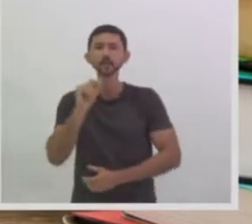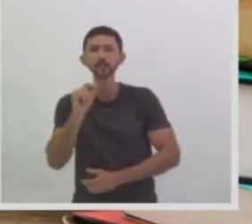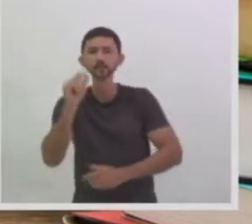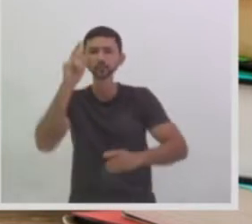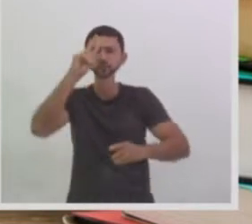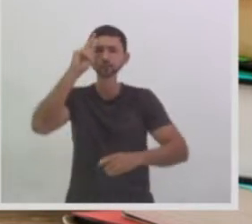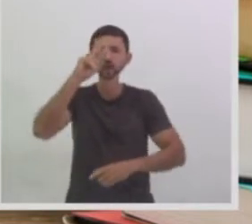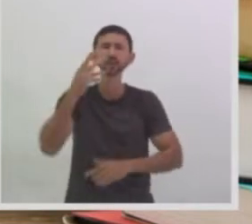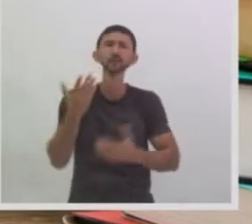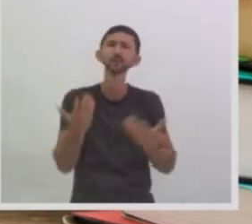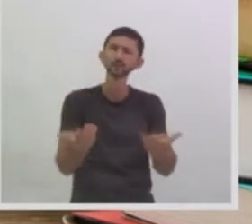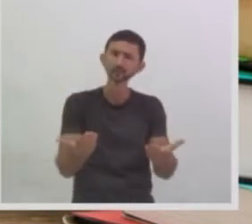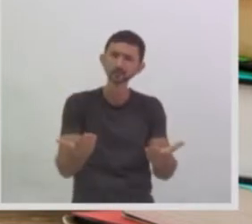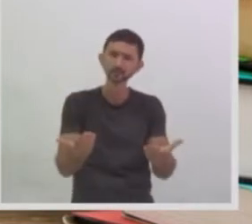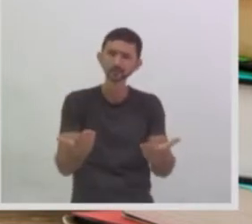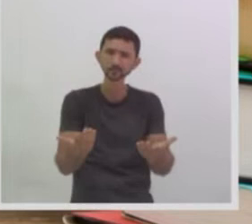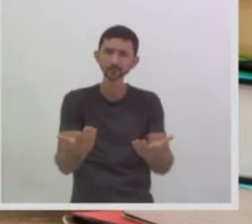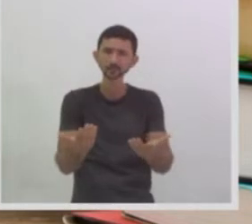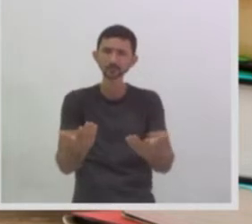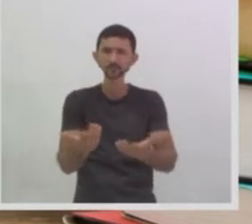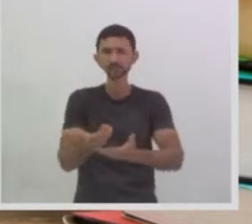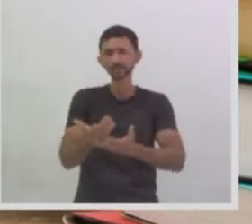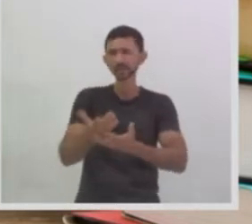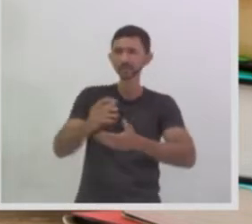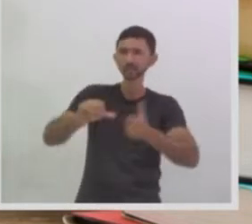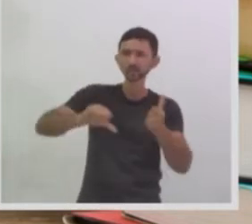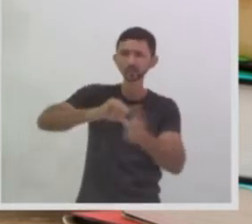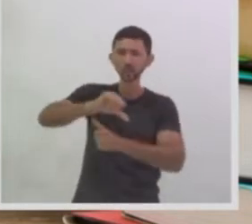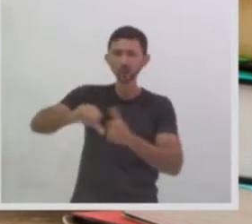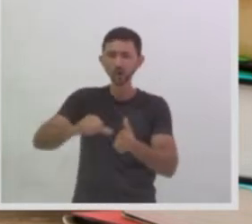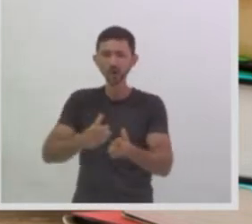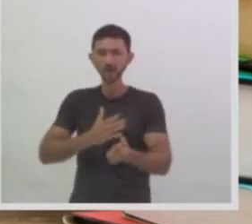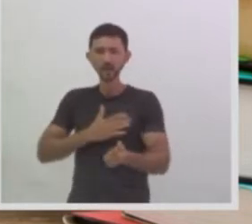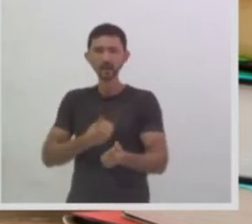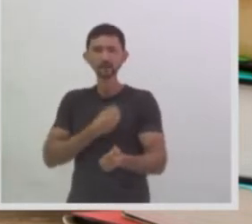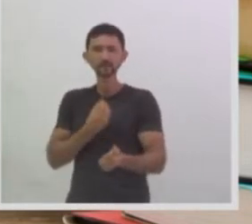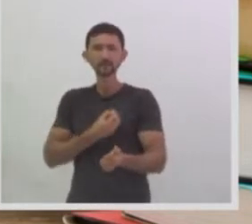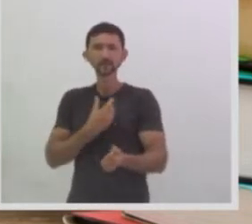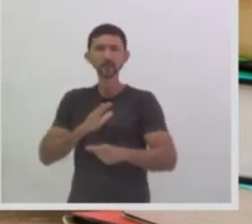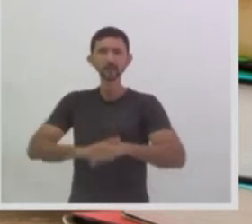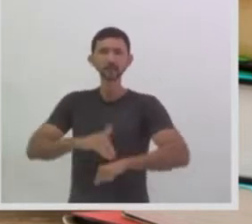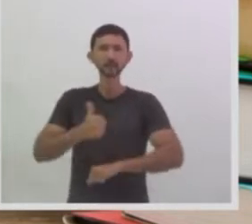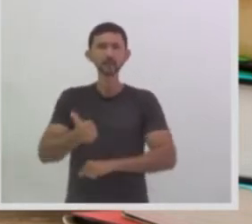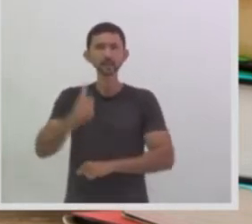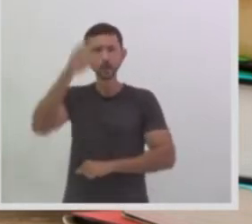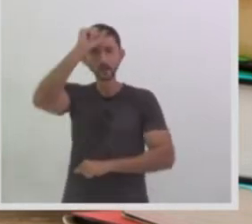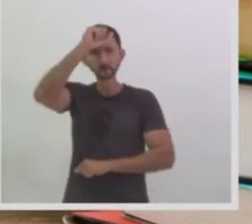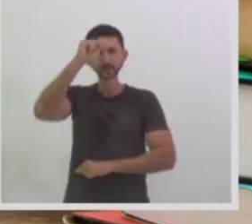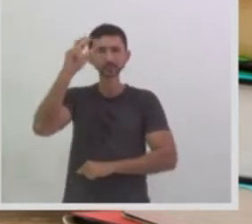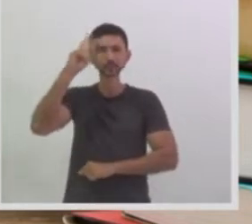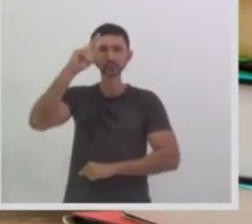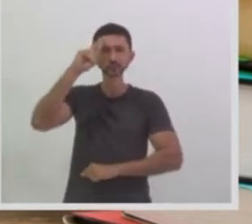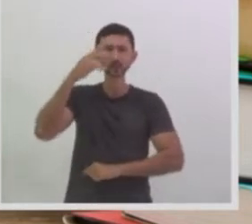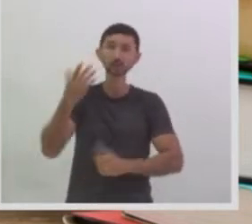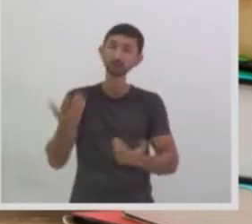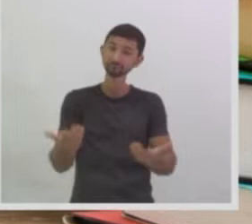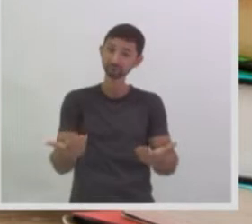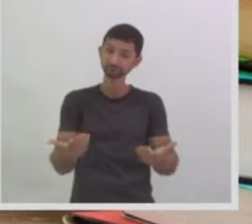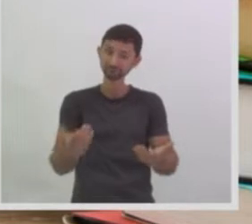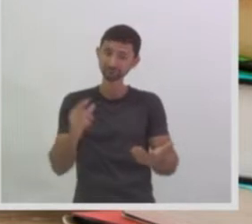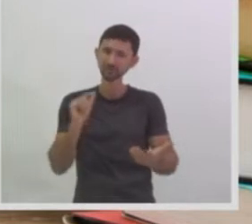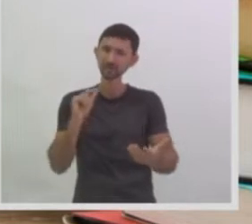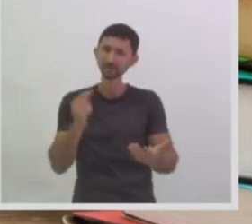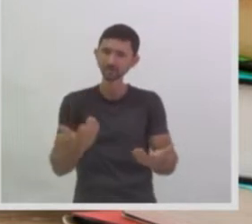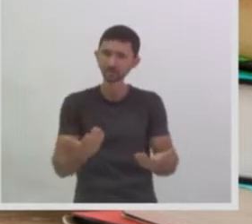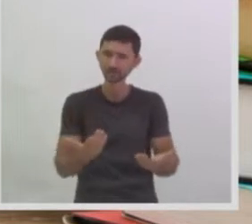história? O que vai alterar na minha vida para melhor eu aprendendo história? Será que é